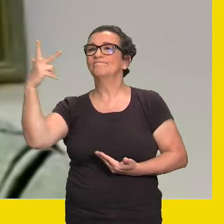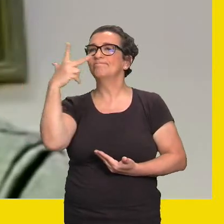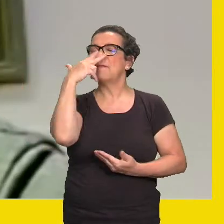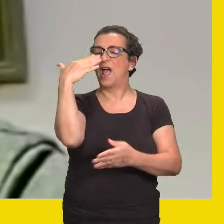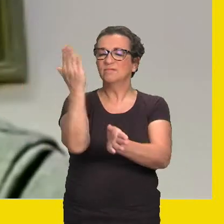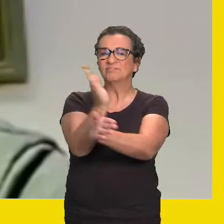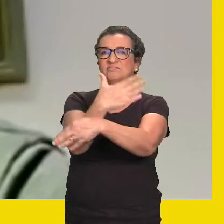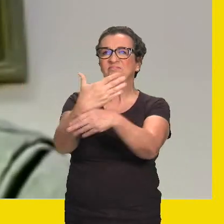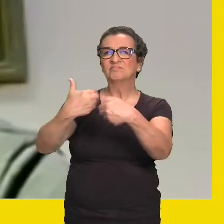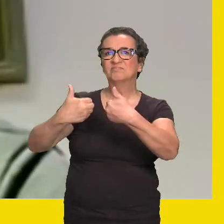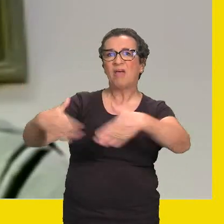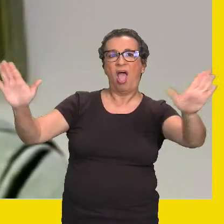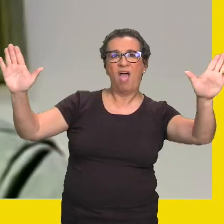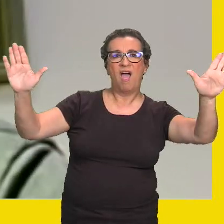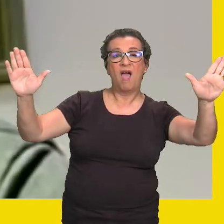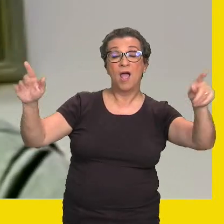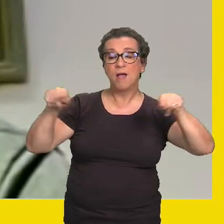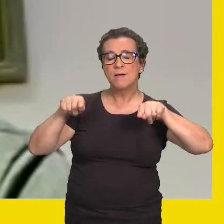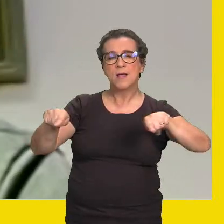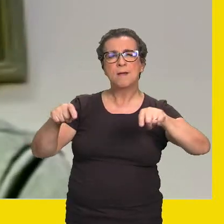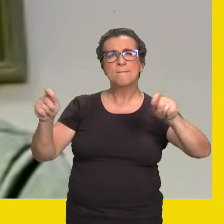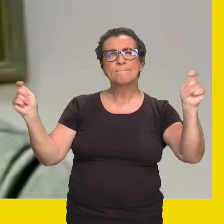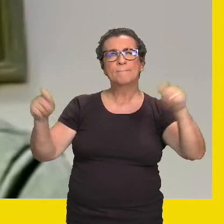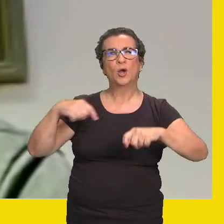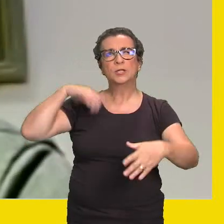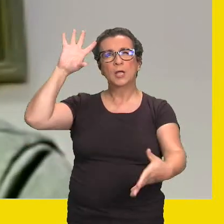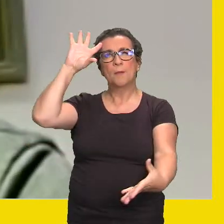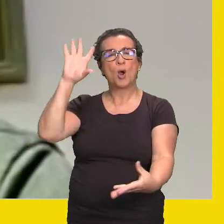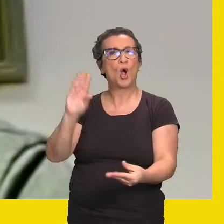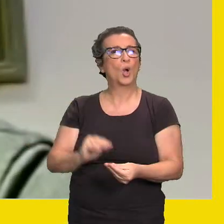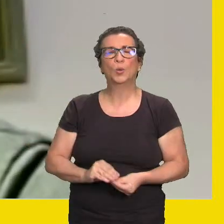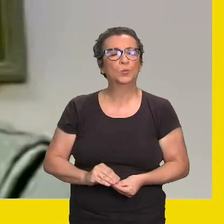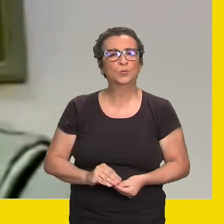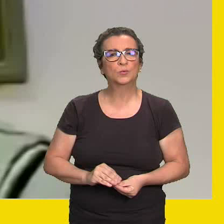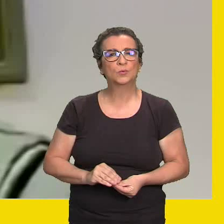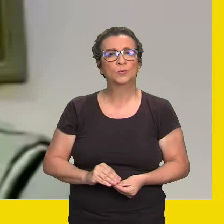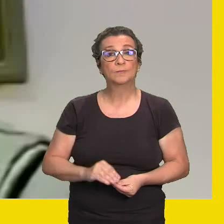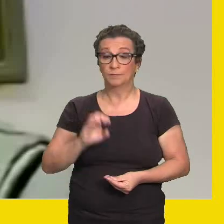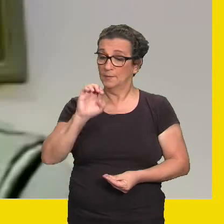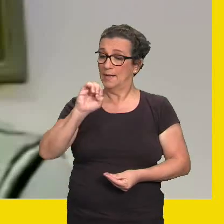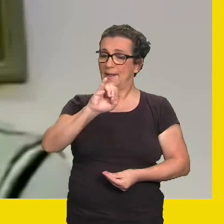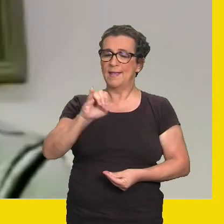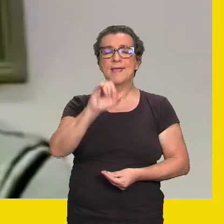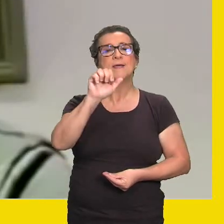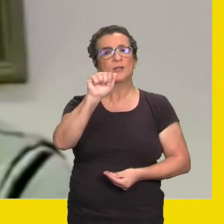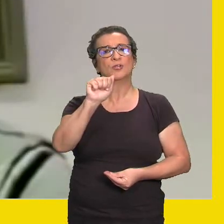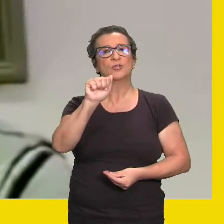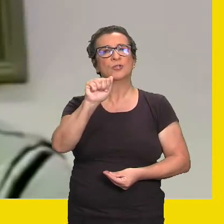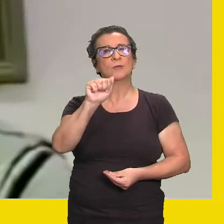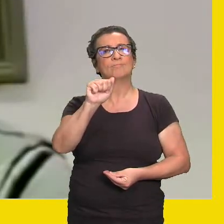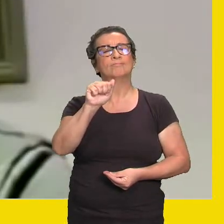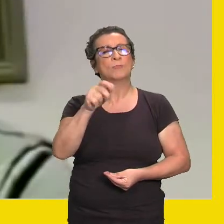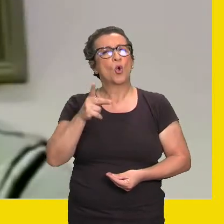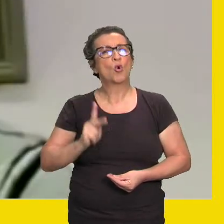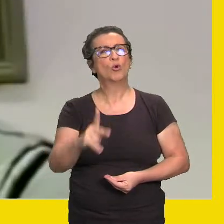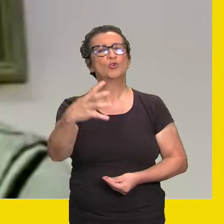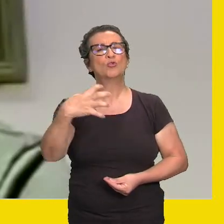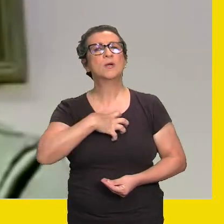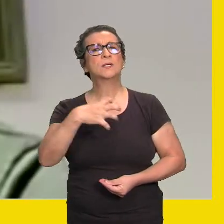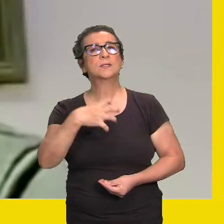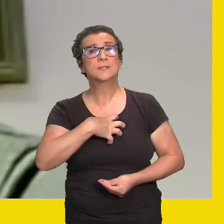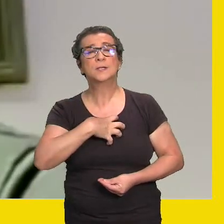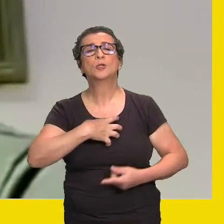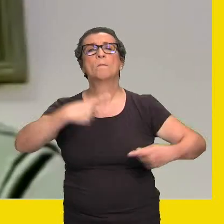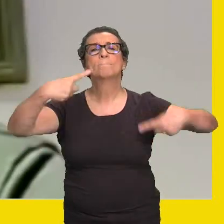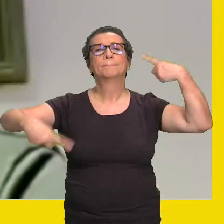margem. Daí podemos tirar uma conclusão. A EJA continua tendo sentido enquanto